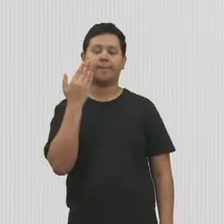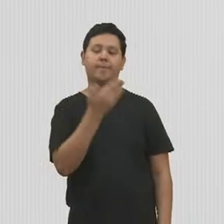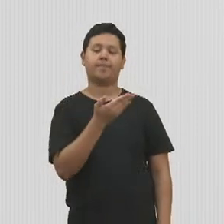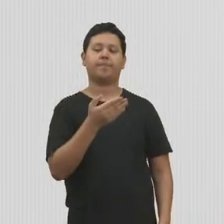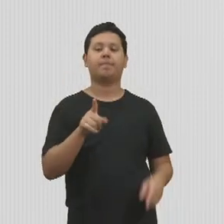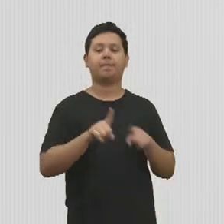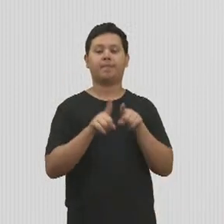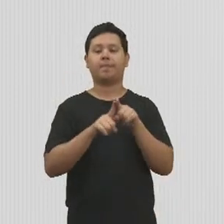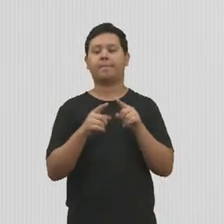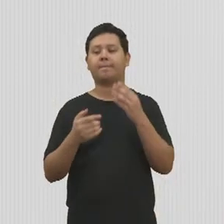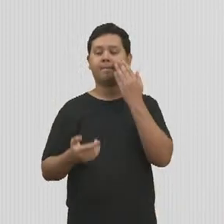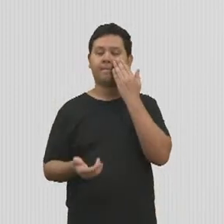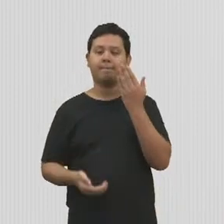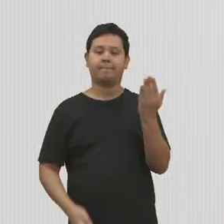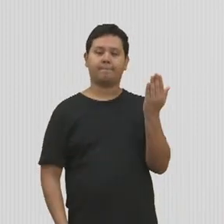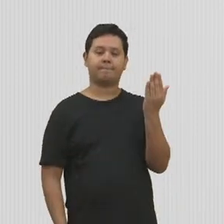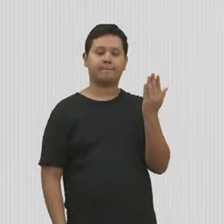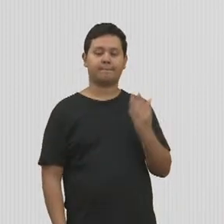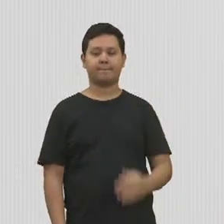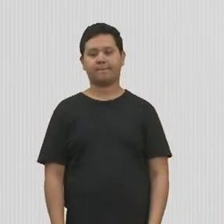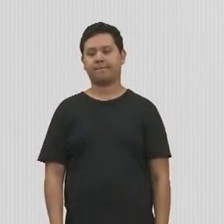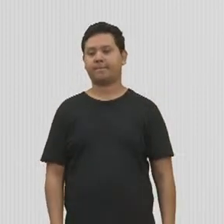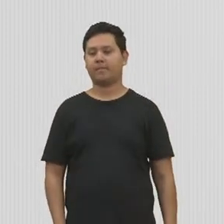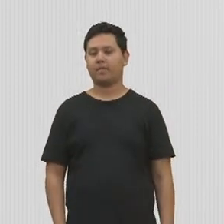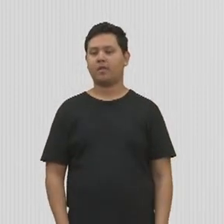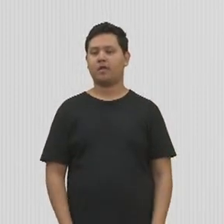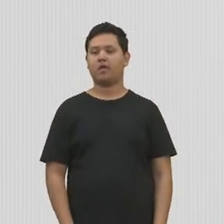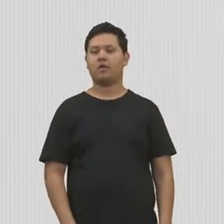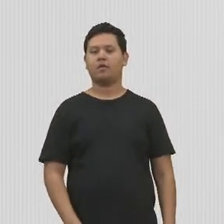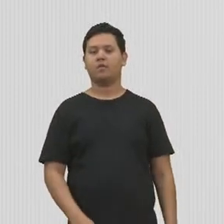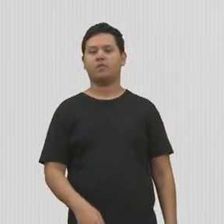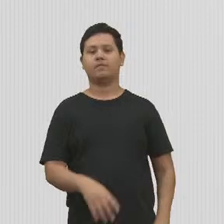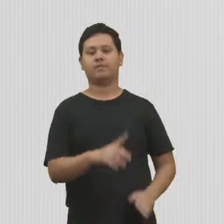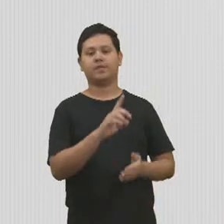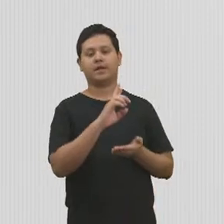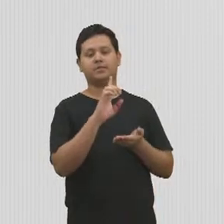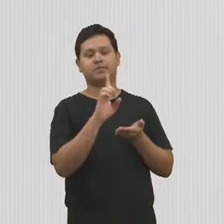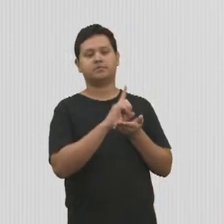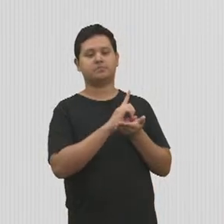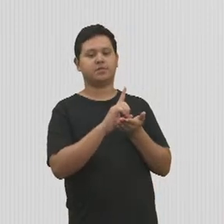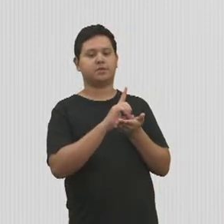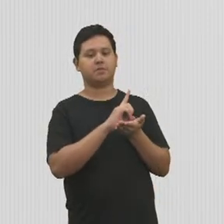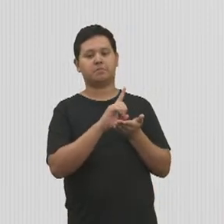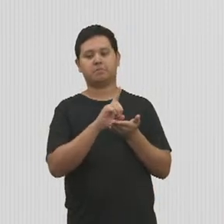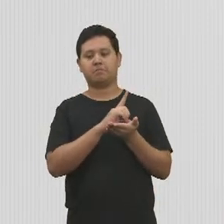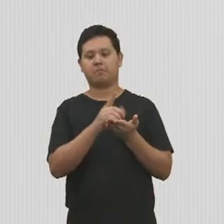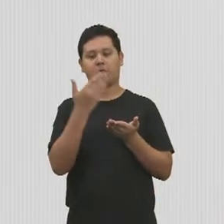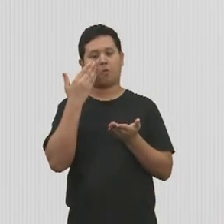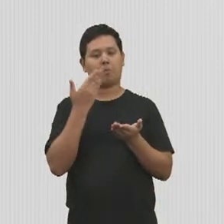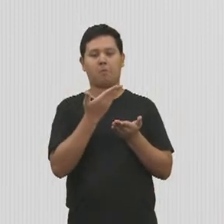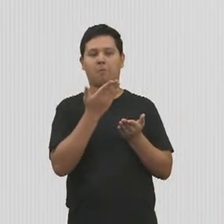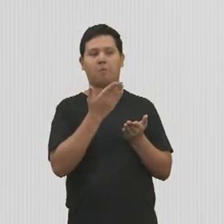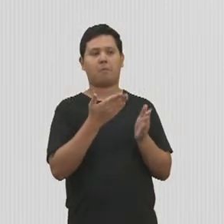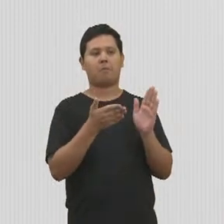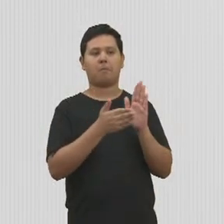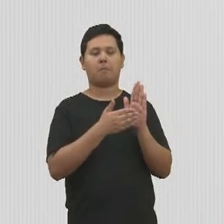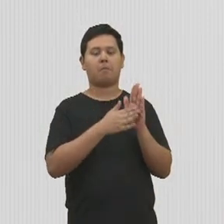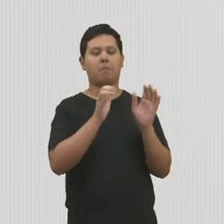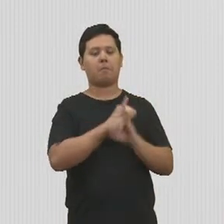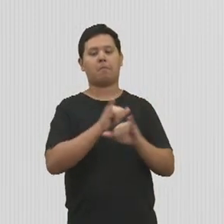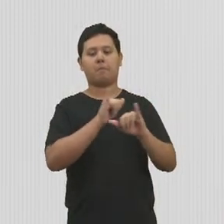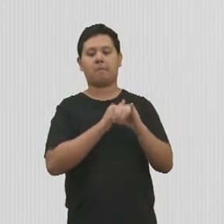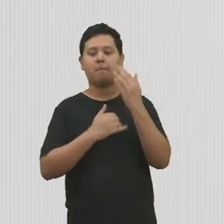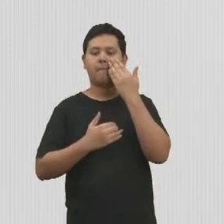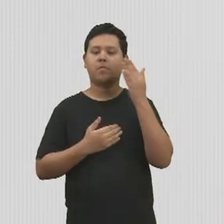Aqui, por fim, todos os dados apresentados estão no portal Transparência. Nós colocamos o caminho, caso alguém